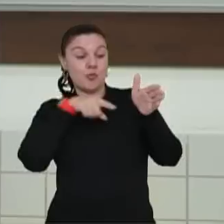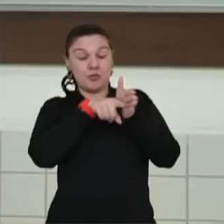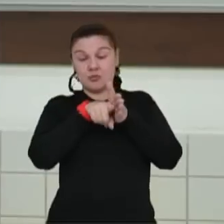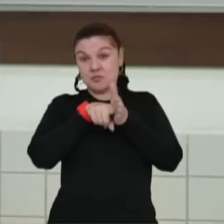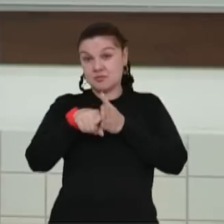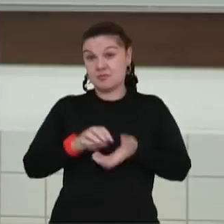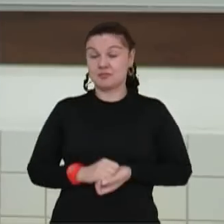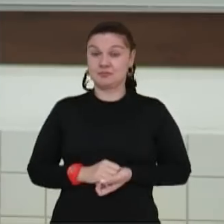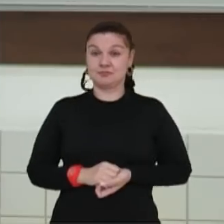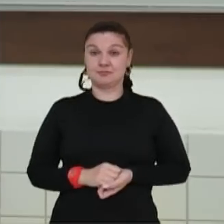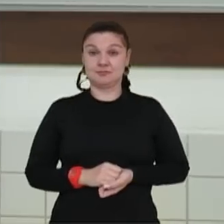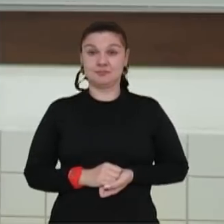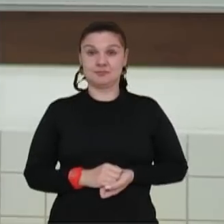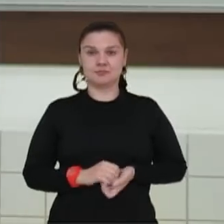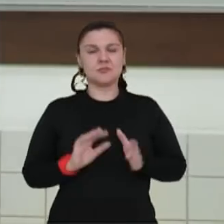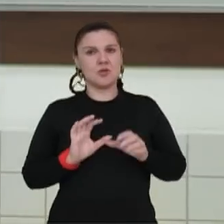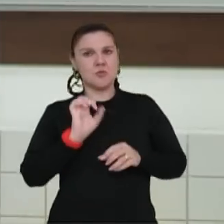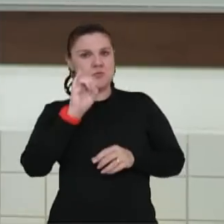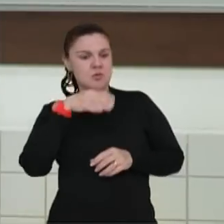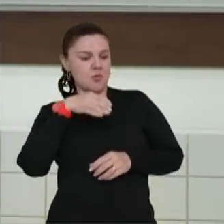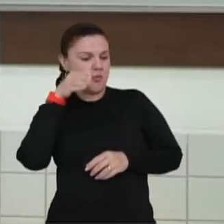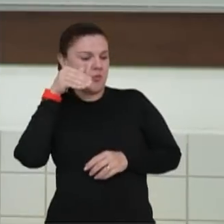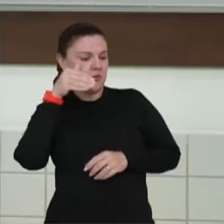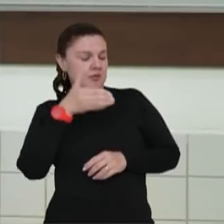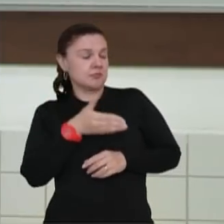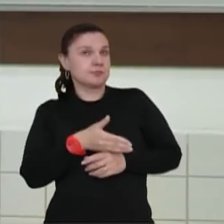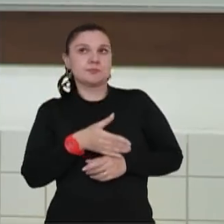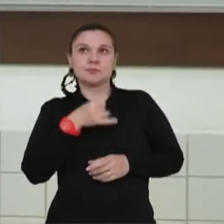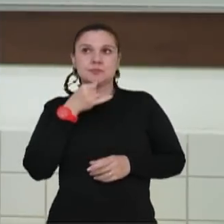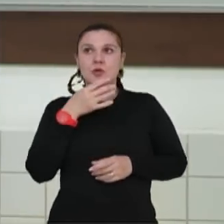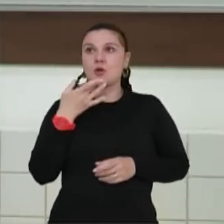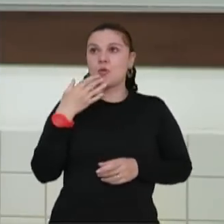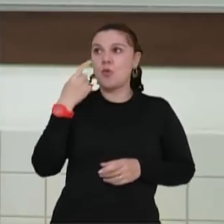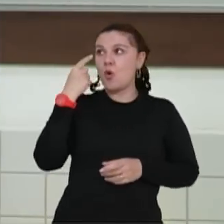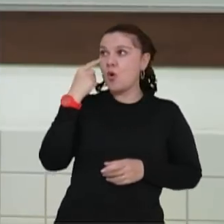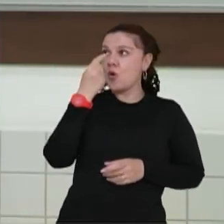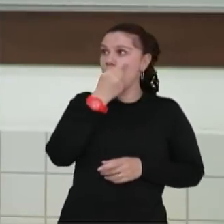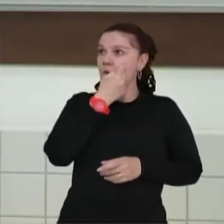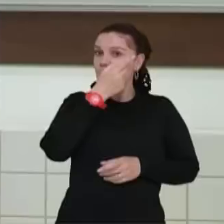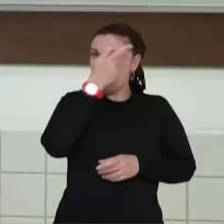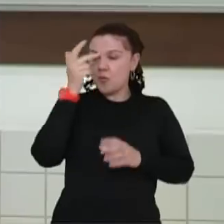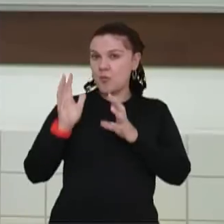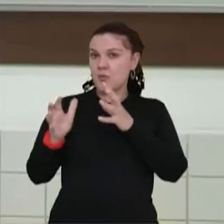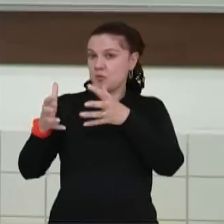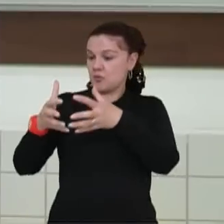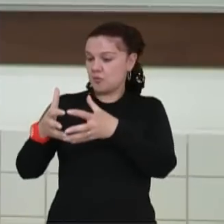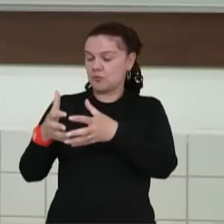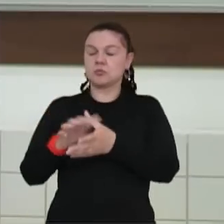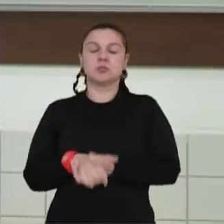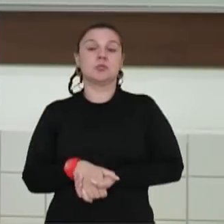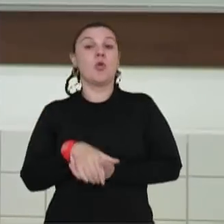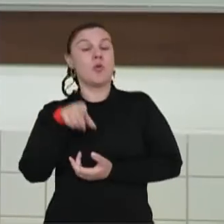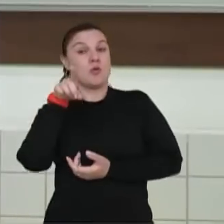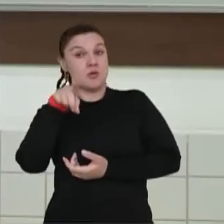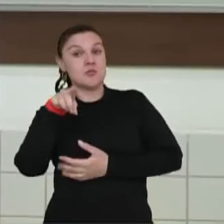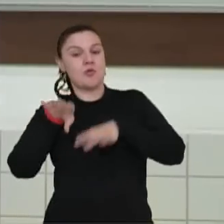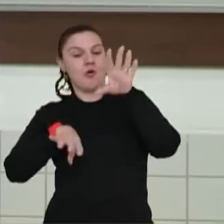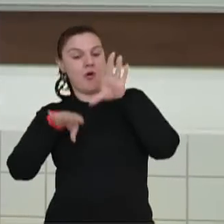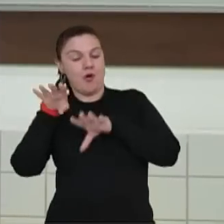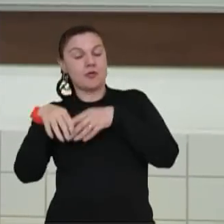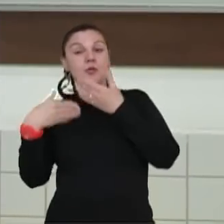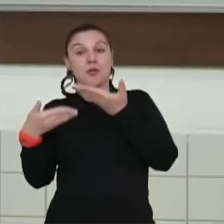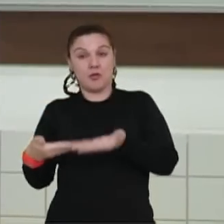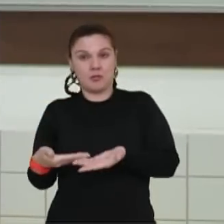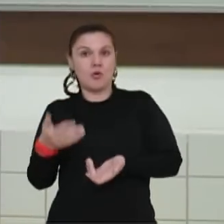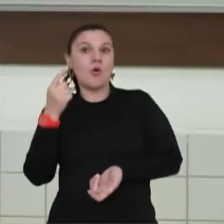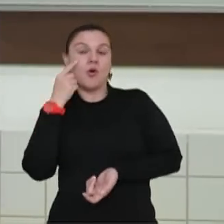pesquisar, certo? Se me interessa saber, por exemplo, a cor dos olhos de um determinado grupo de pessoas, então a minha variável estatística vai ser